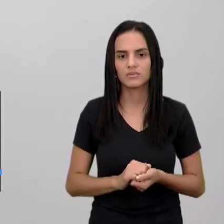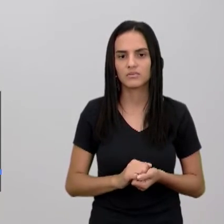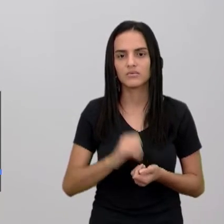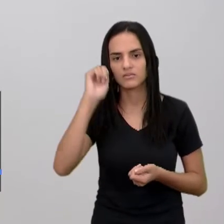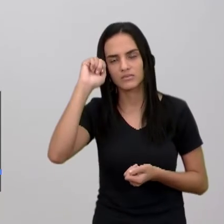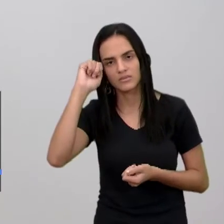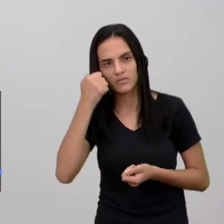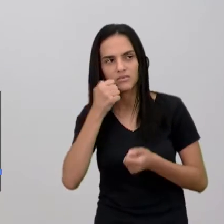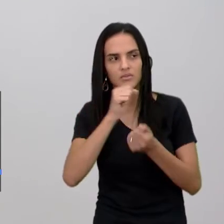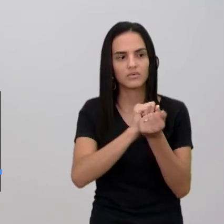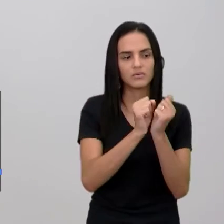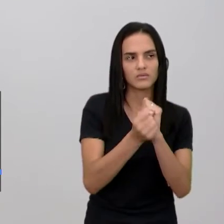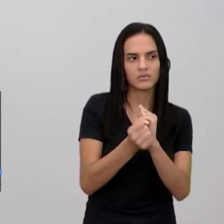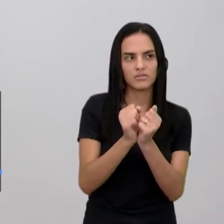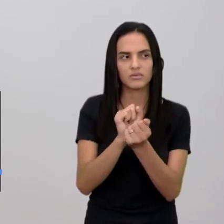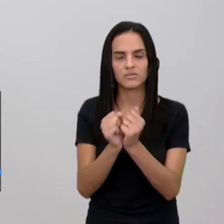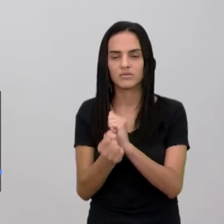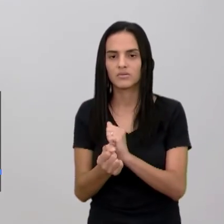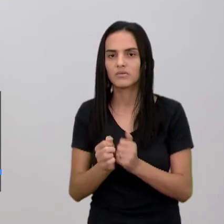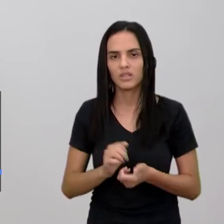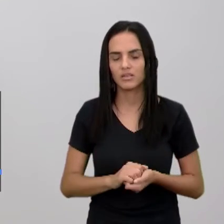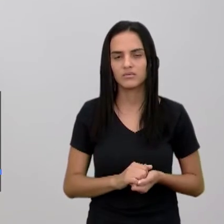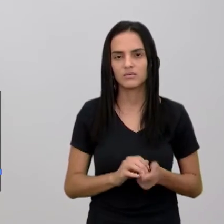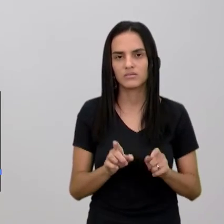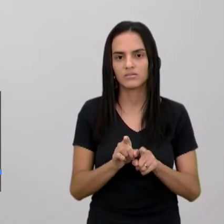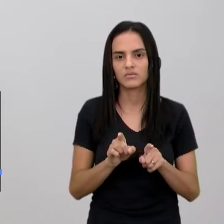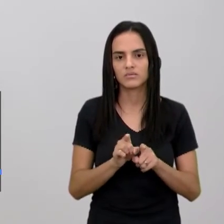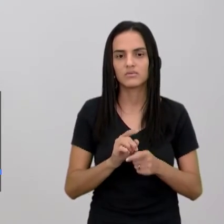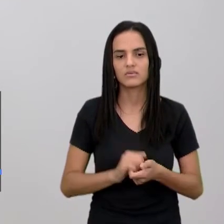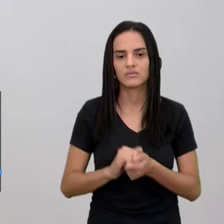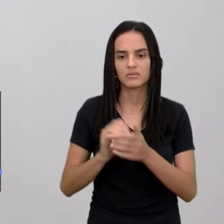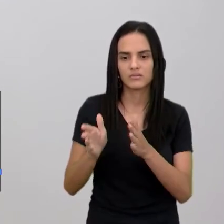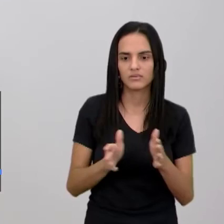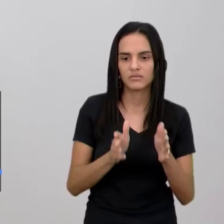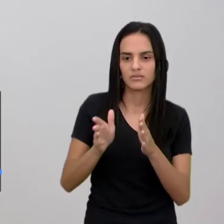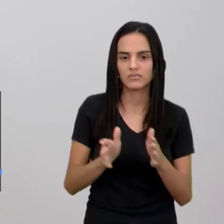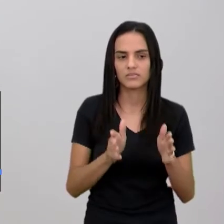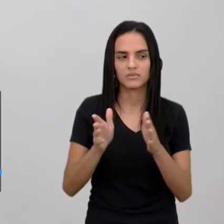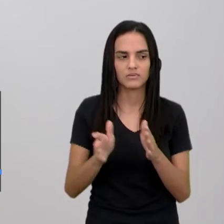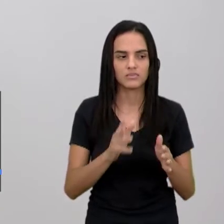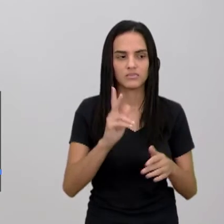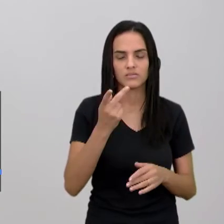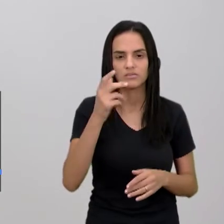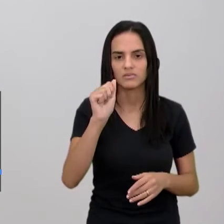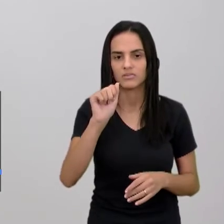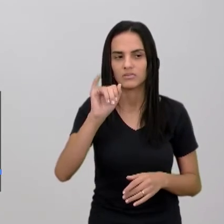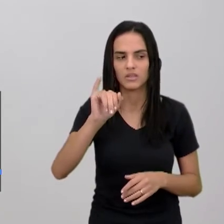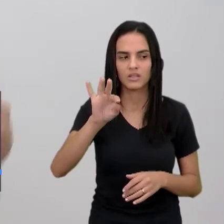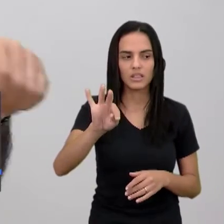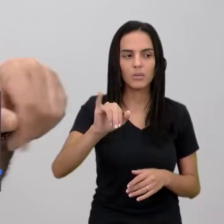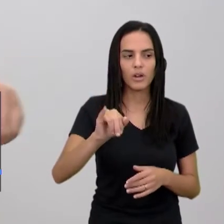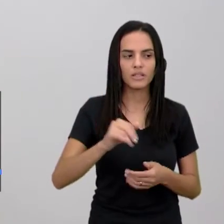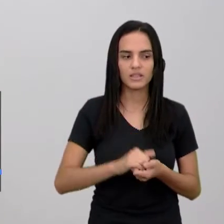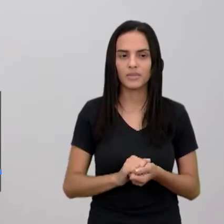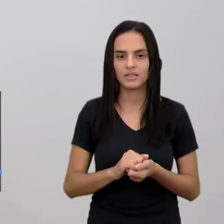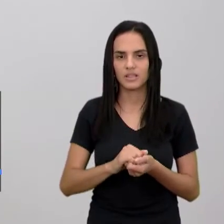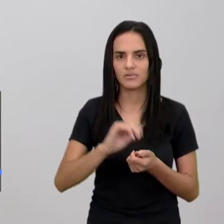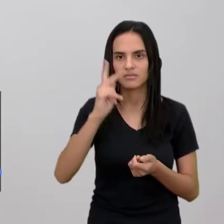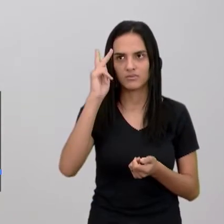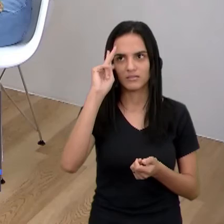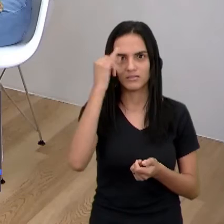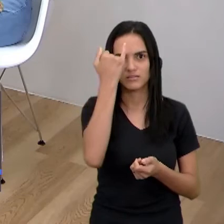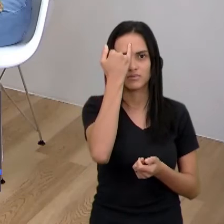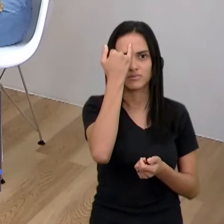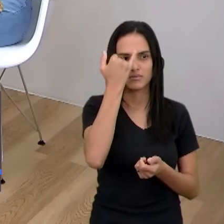pretos escravizados e por processo de independência do Haiti, acontece também num